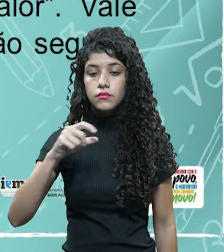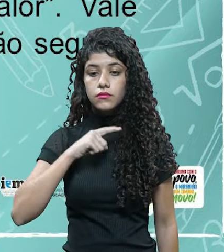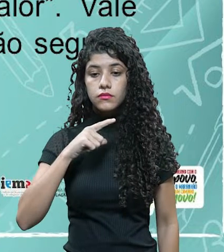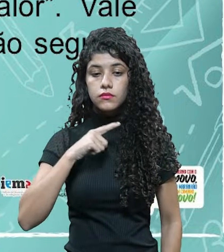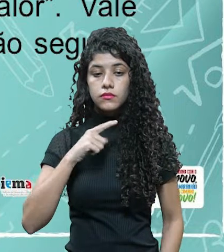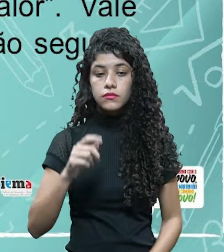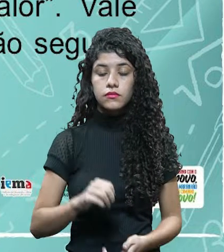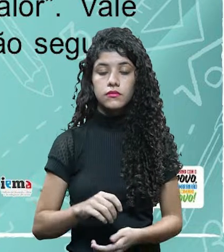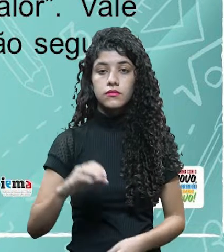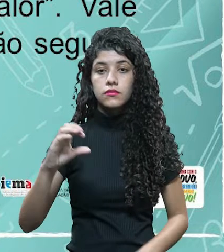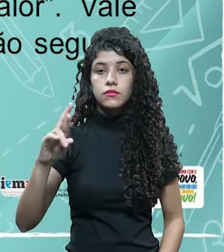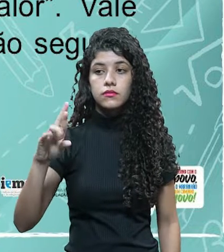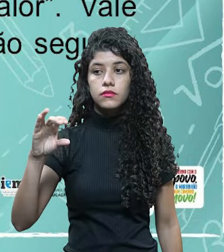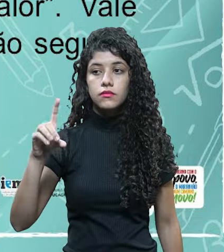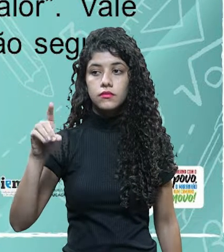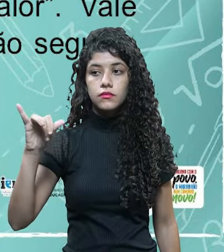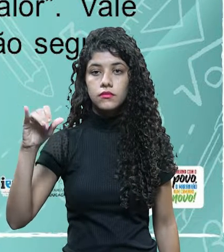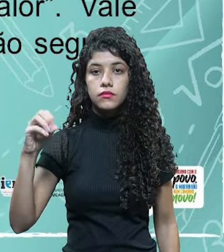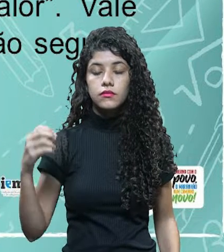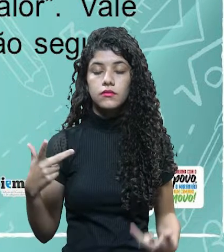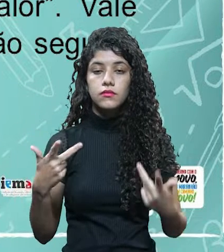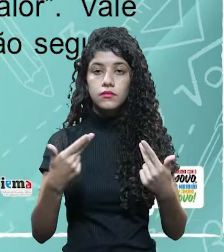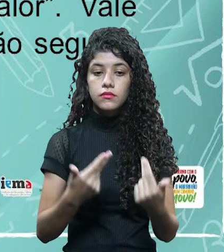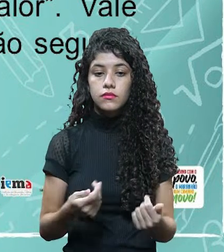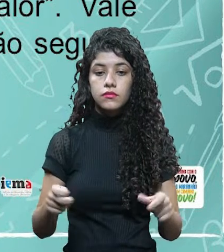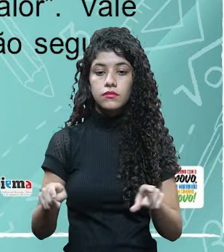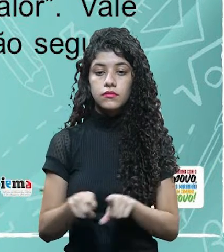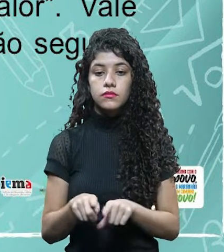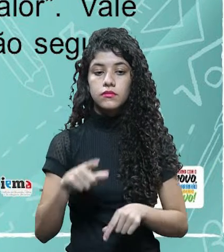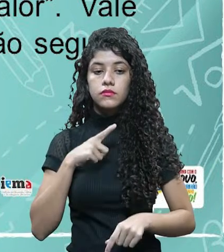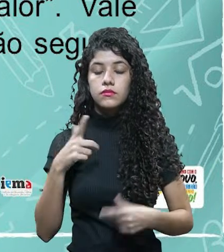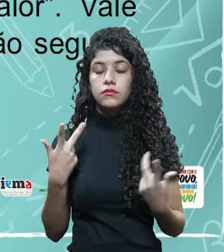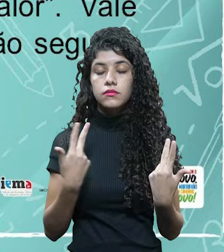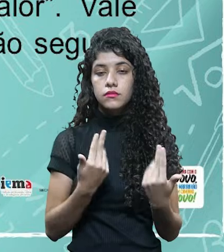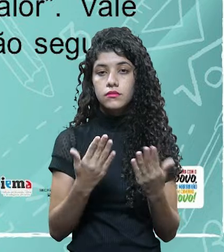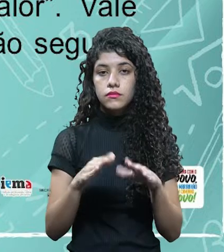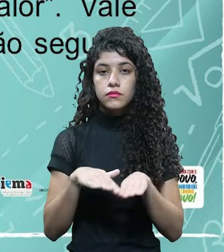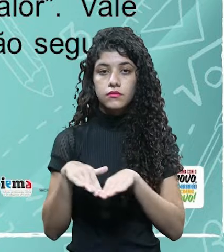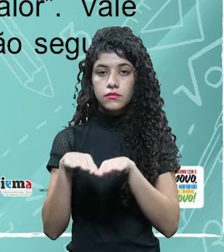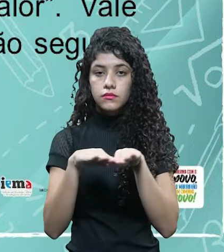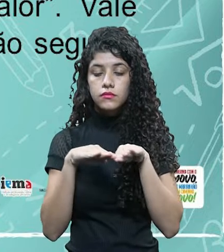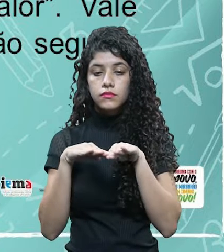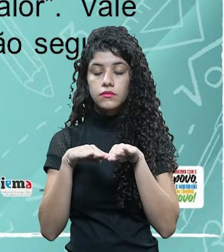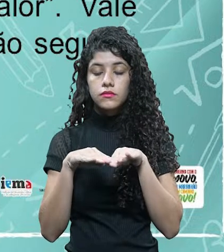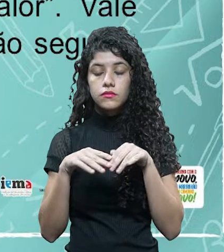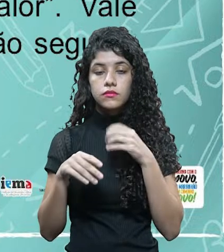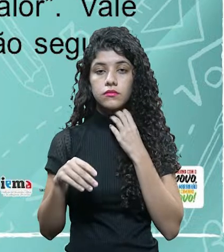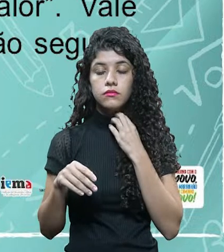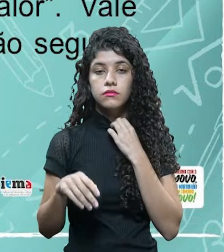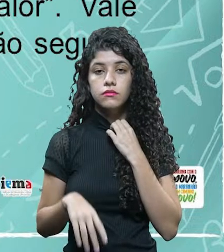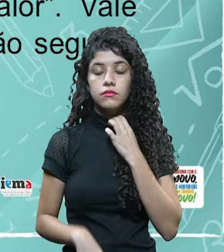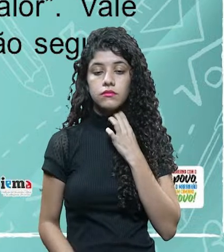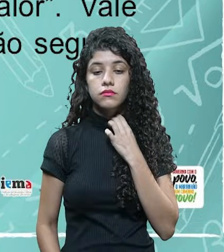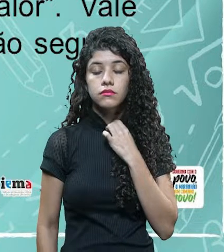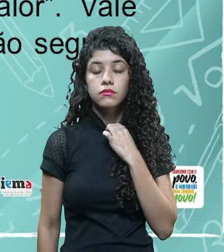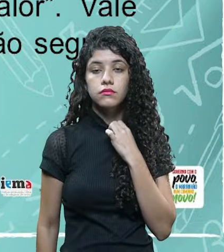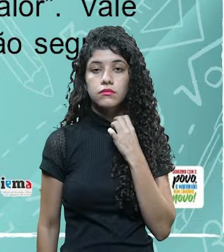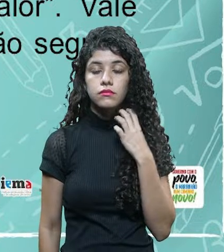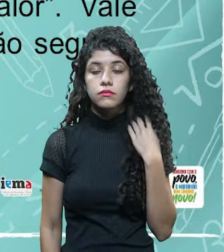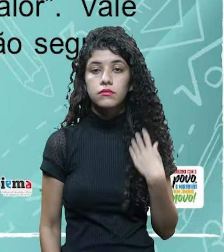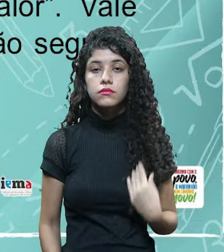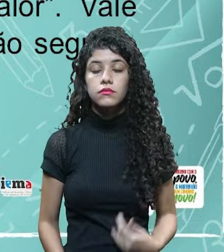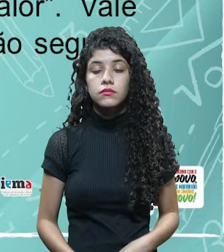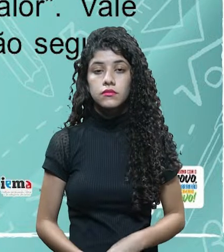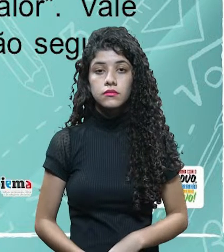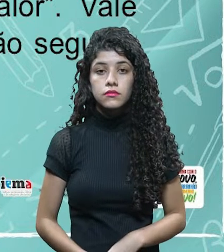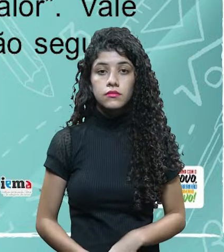um crédito de igual valor, e para cada aplicação de recurso há uma origem de igual valor. Vale ressaltar a aplicação das partidas